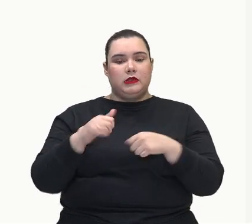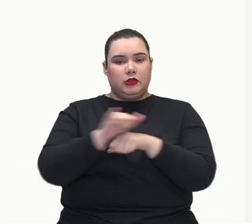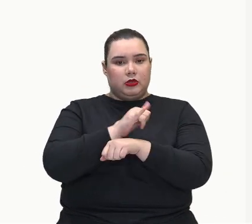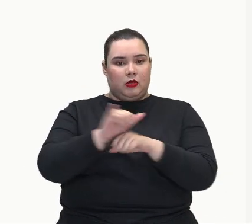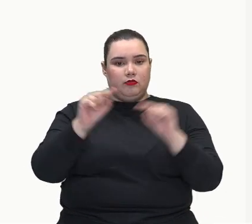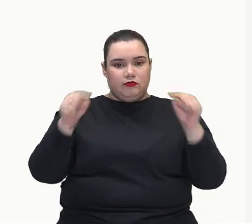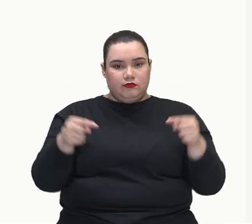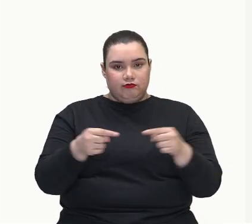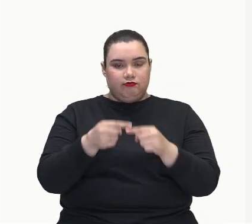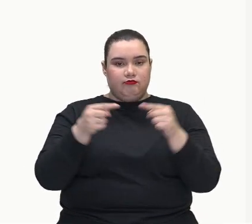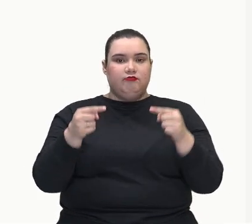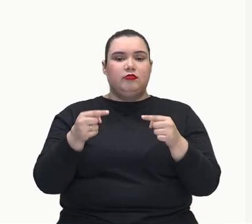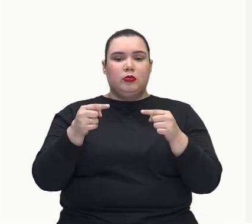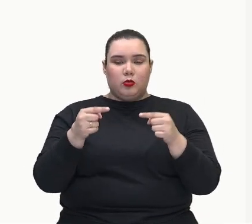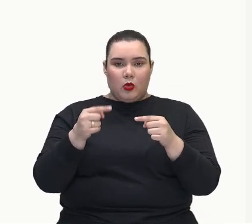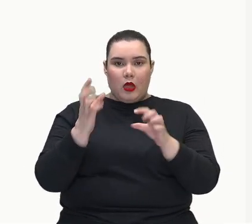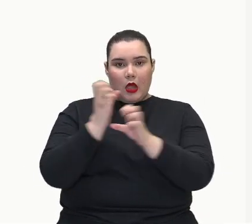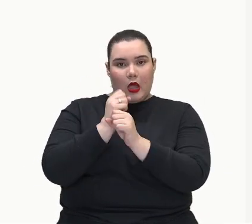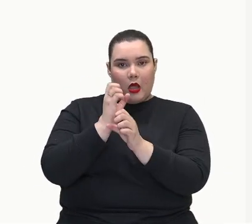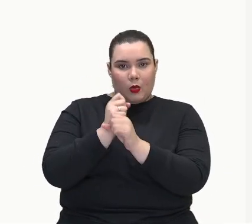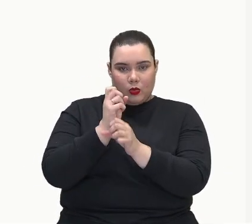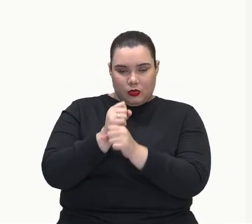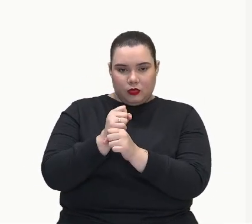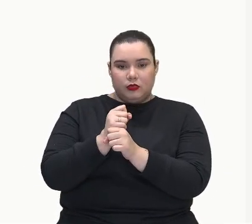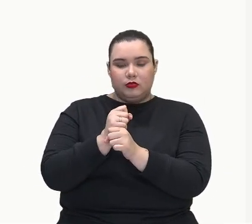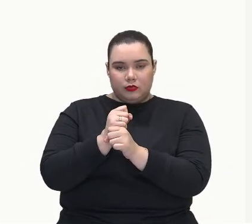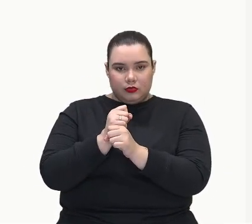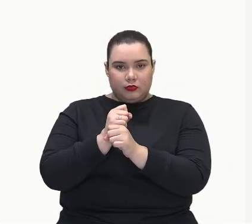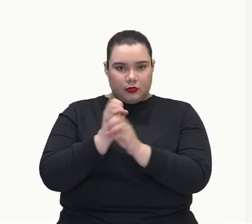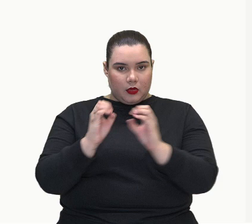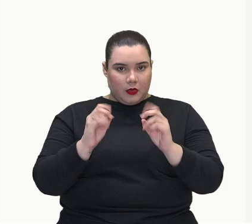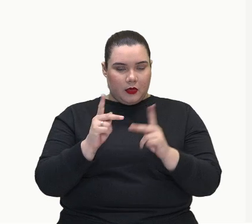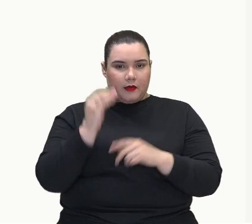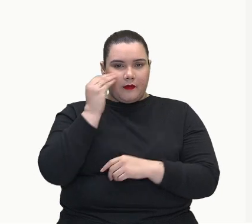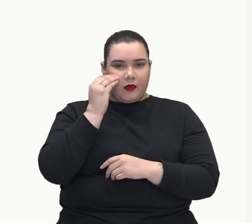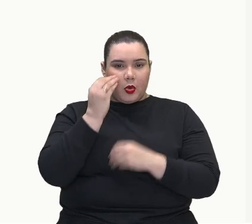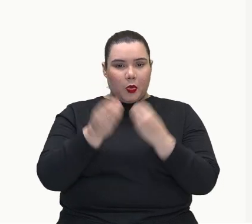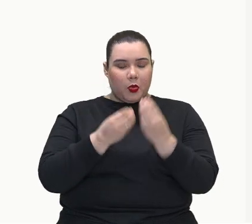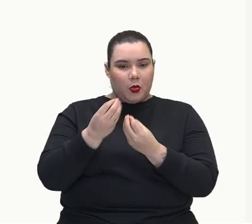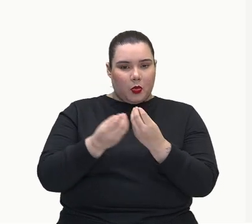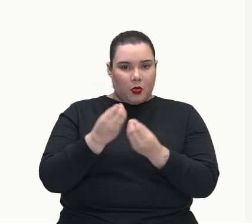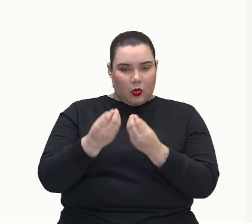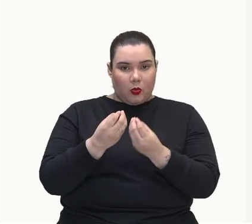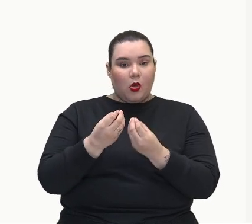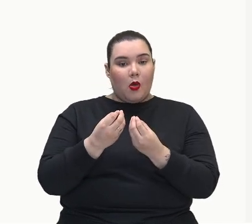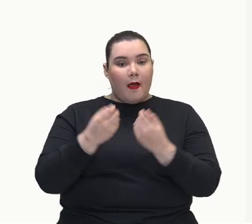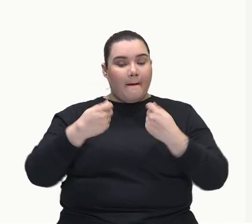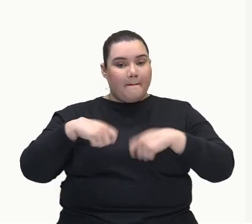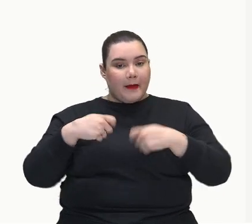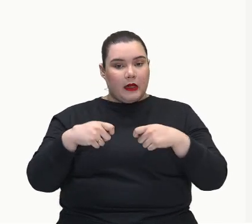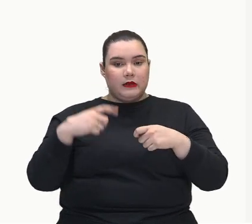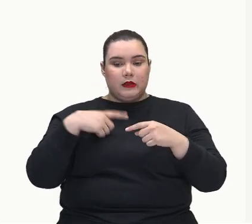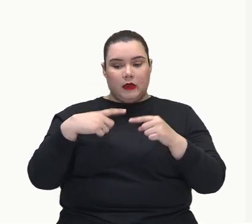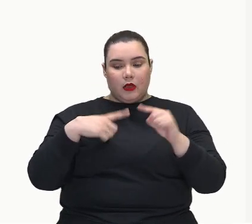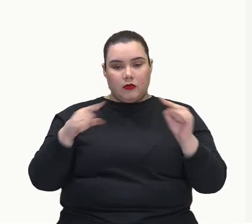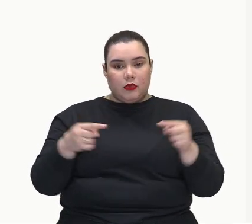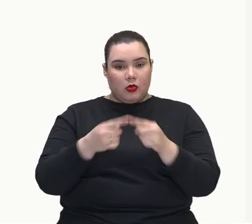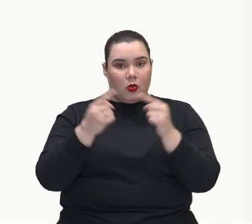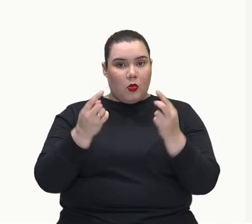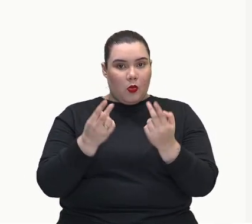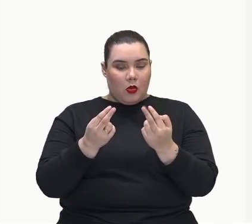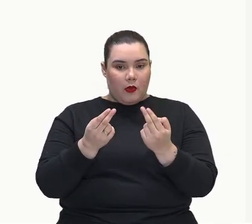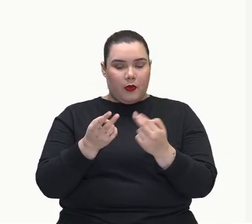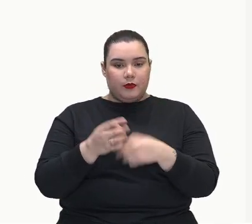são iguais à razão entre 2 outras medidas, desde que estejam aqui na mesma proporção.